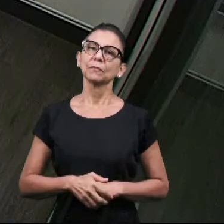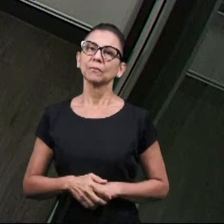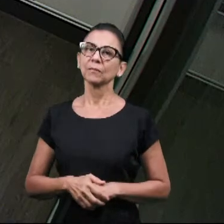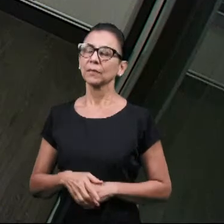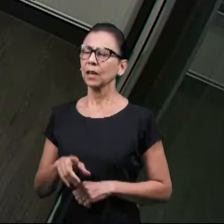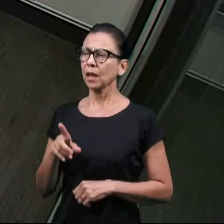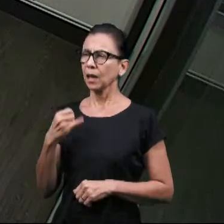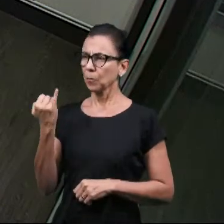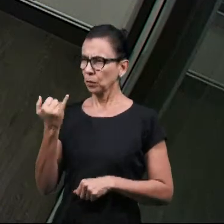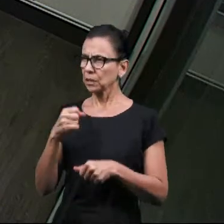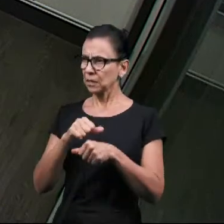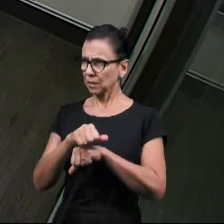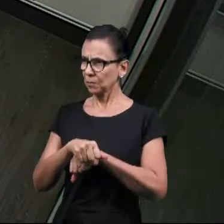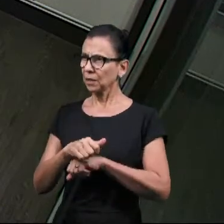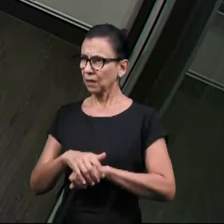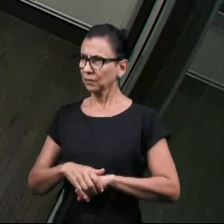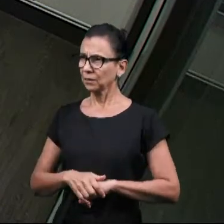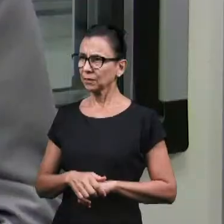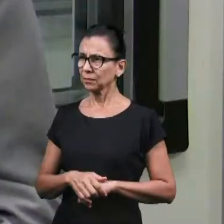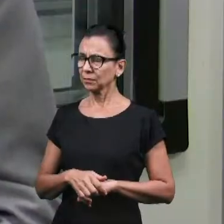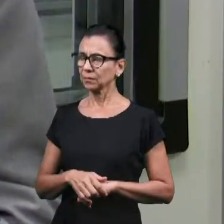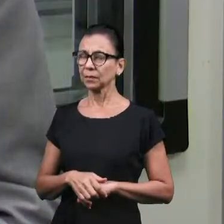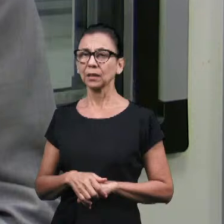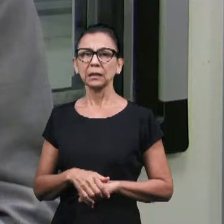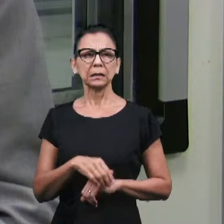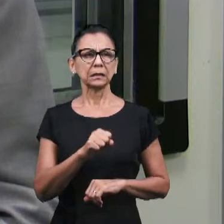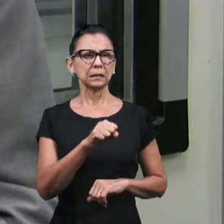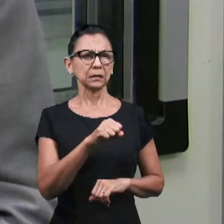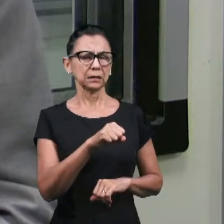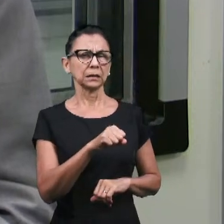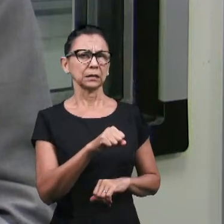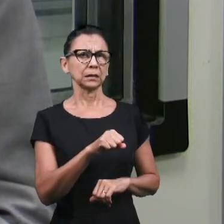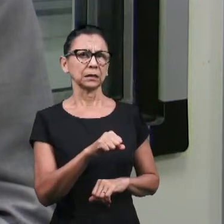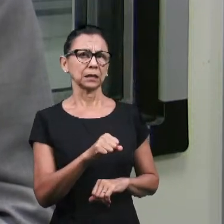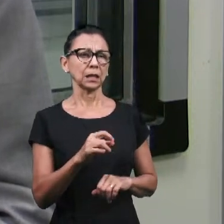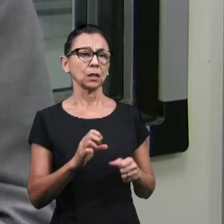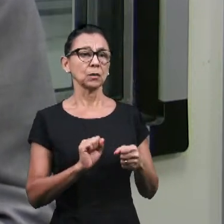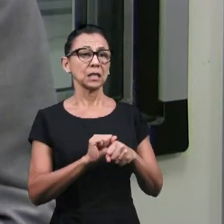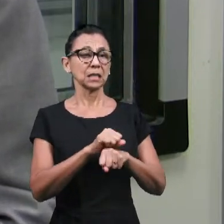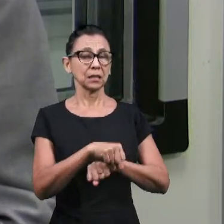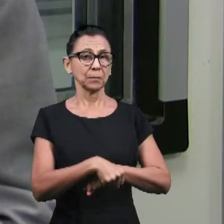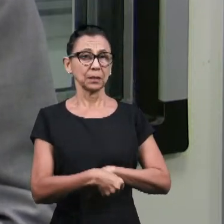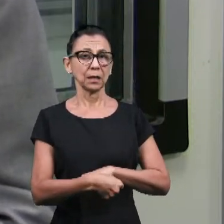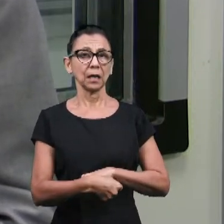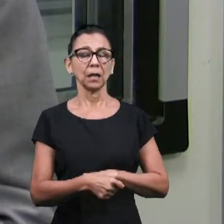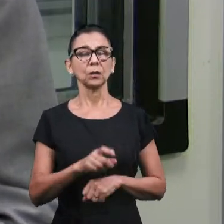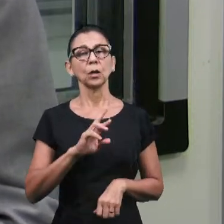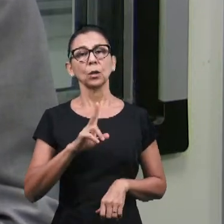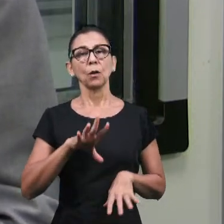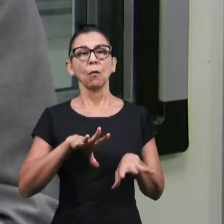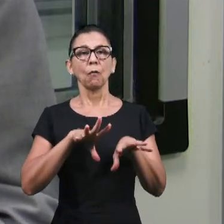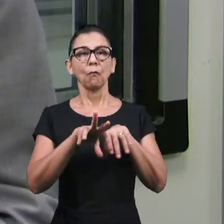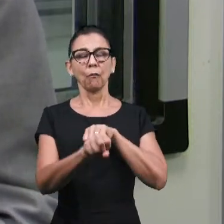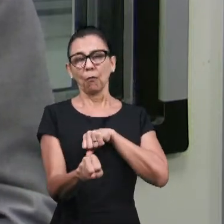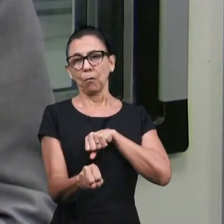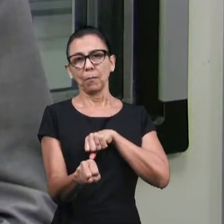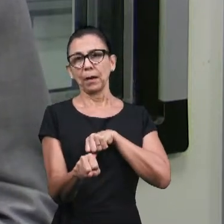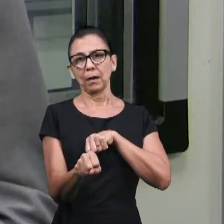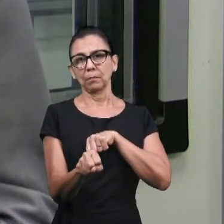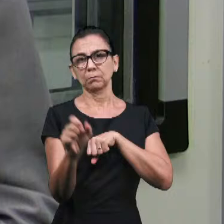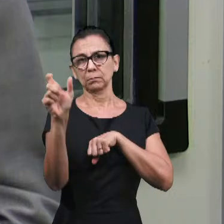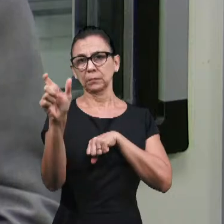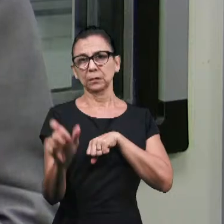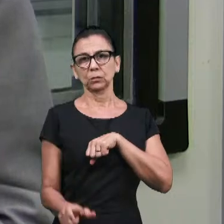pastor não Sim eles faz parte né você me dá na verdade não é para a formação né não existe isso a